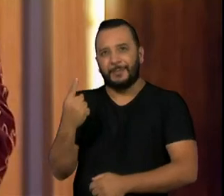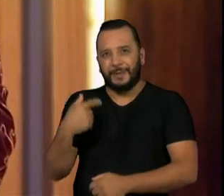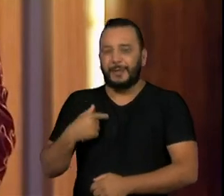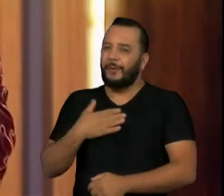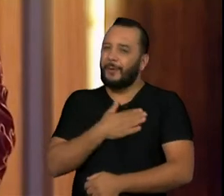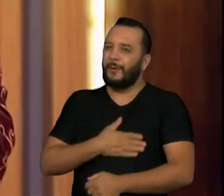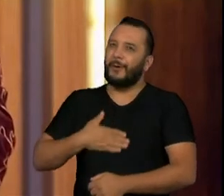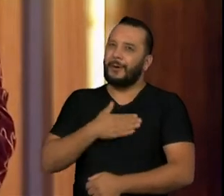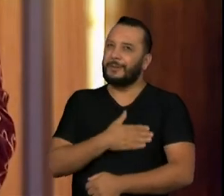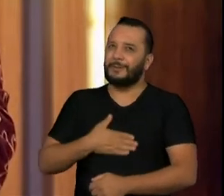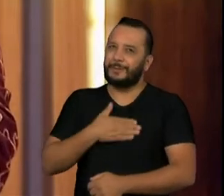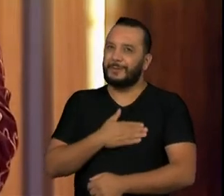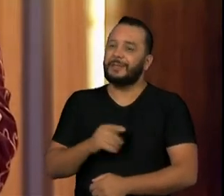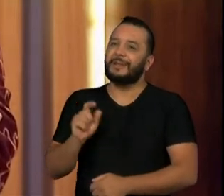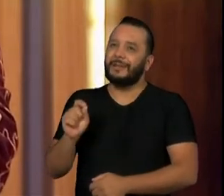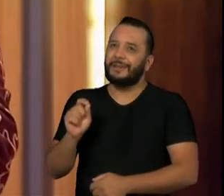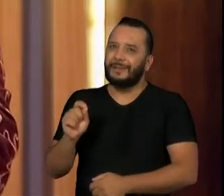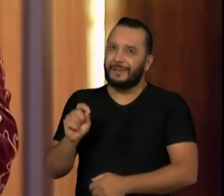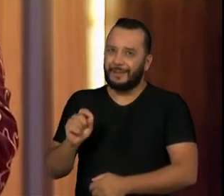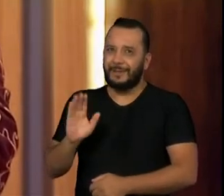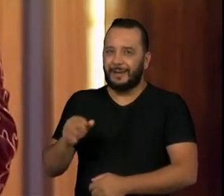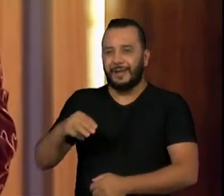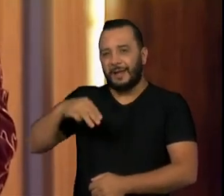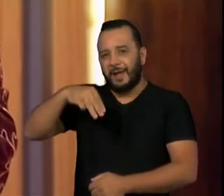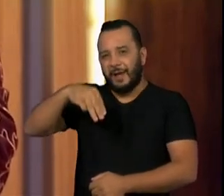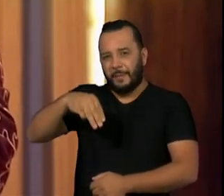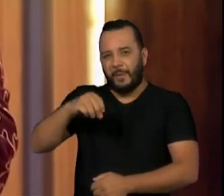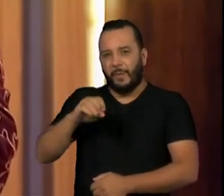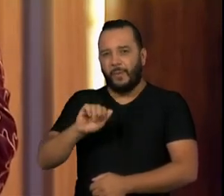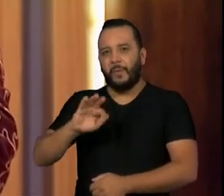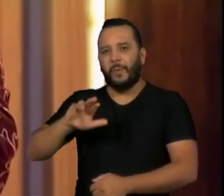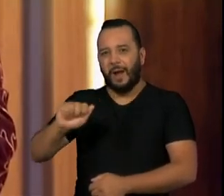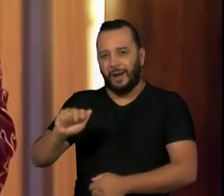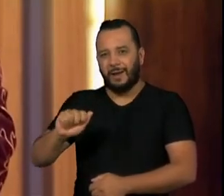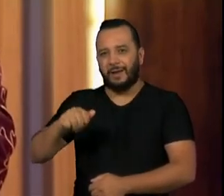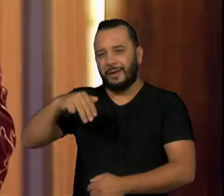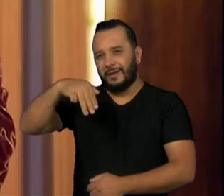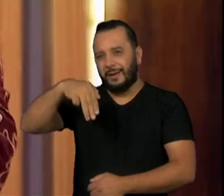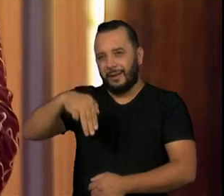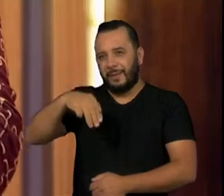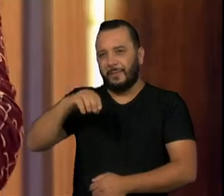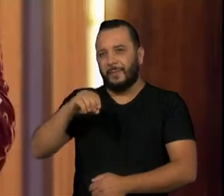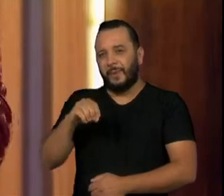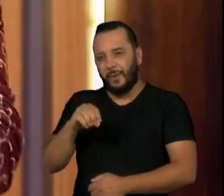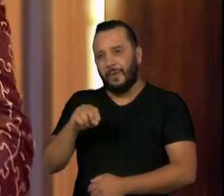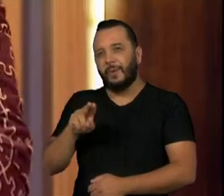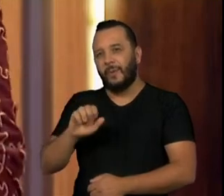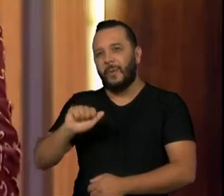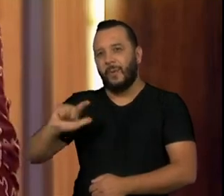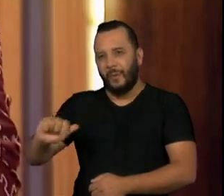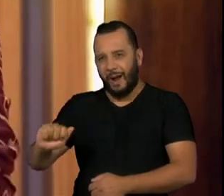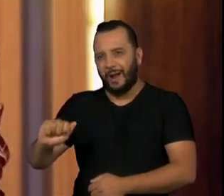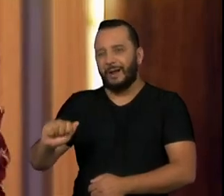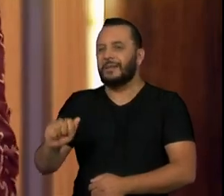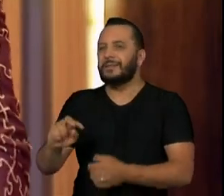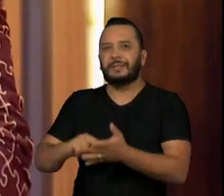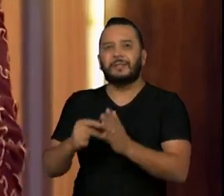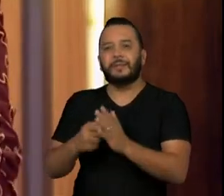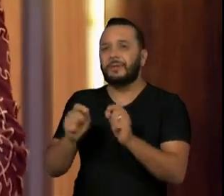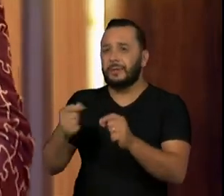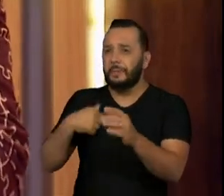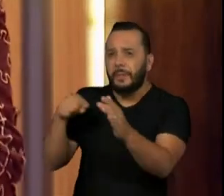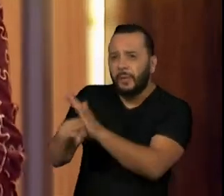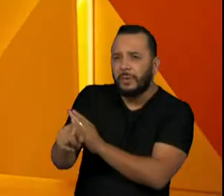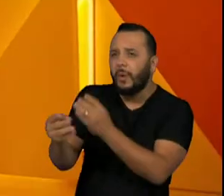que eu gosto muito, que é mo-uá. Mo-uá. É, quando você pergunta a uma pessoa como você